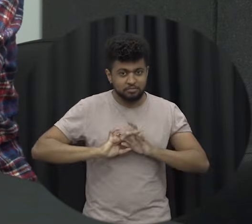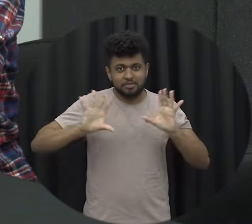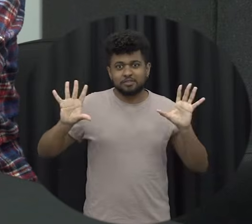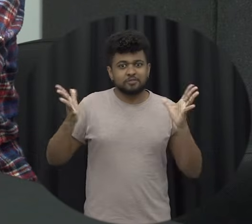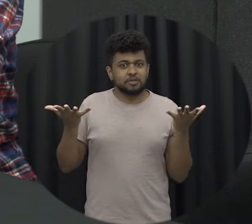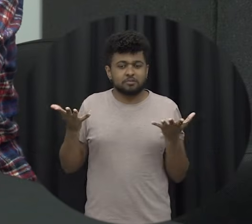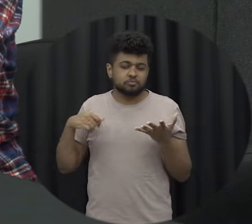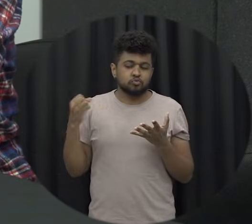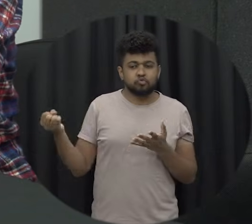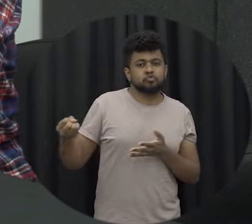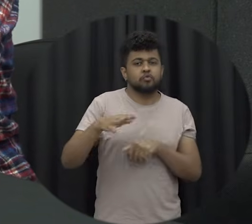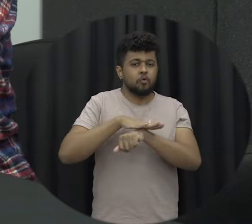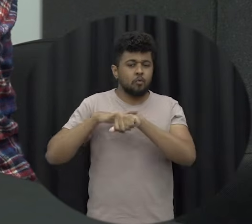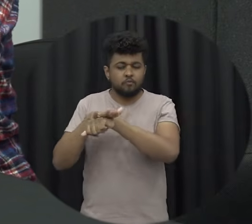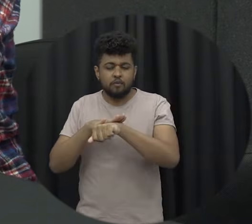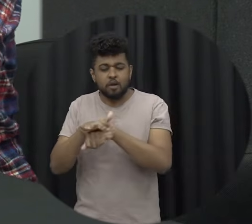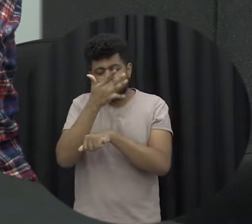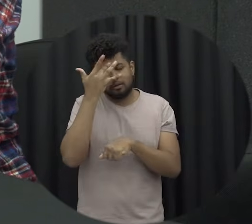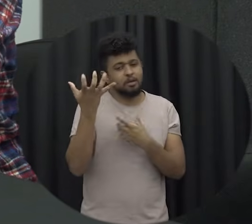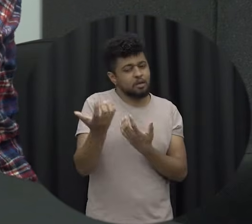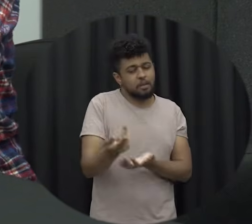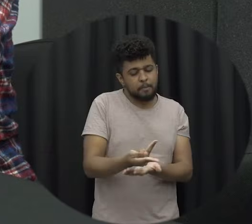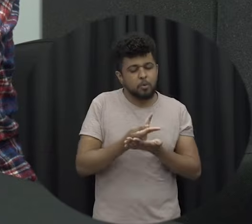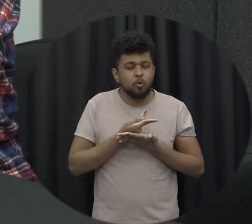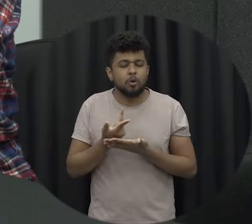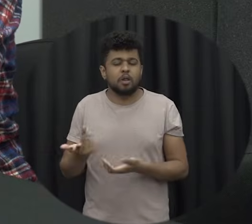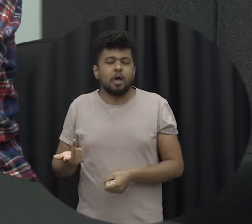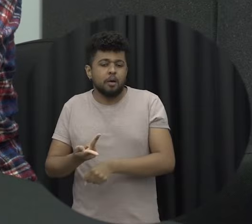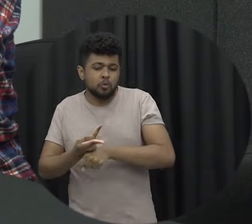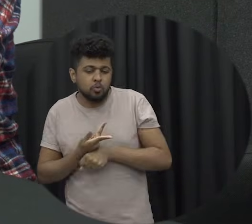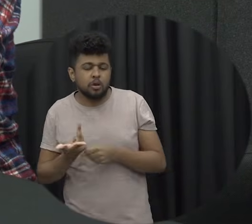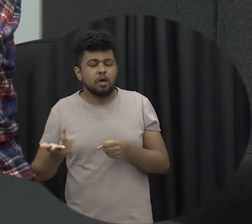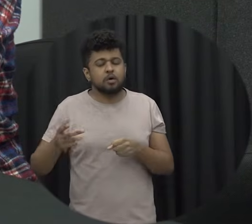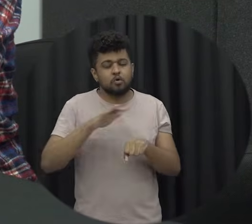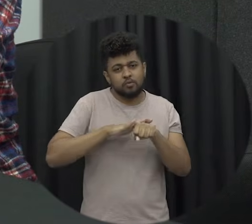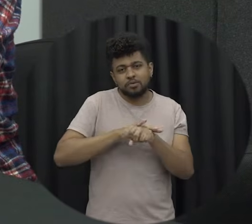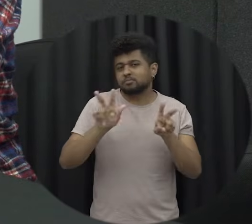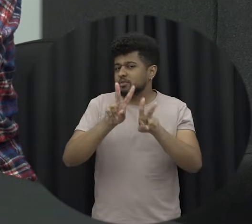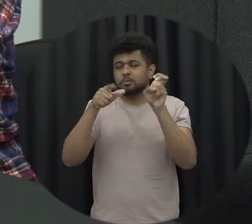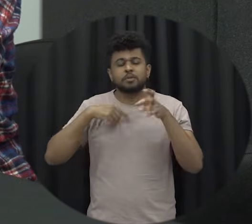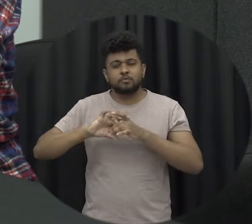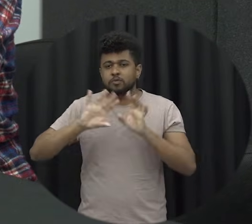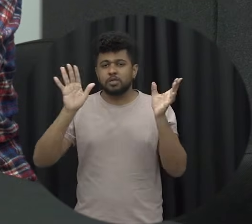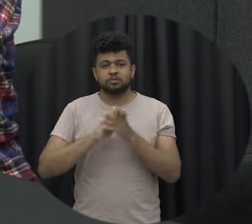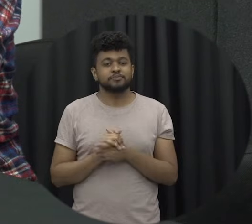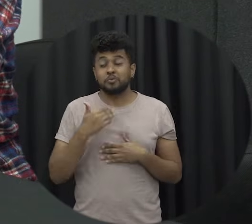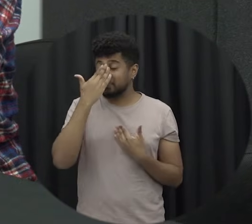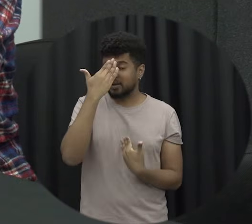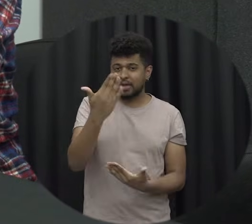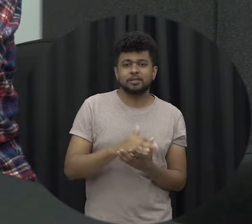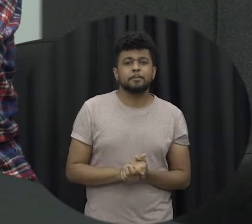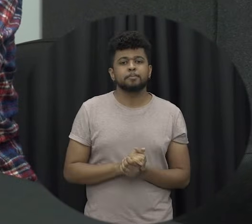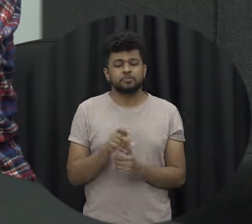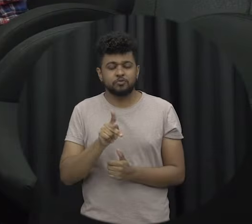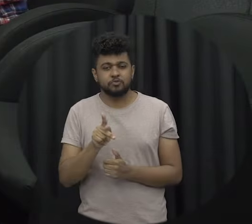disponível para novas conversas. Quem quiser me procurar para conversar mais sobre o assunto, estou à vontade. Legal, muito